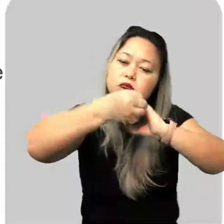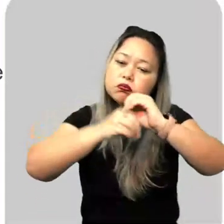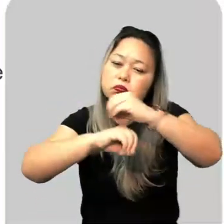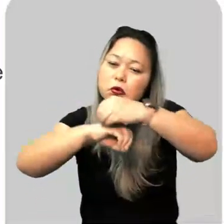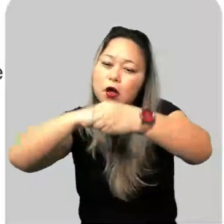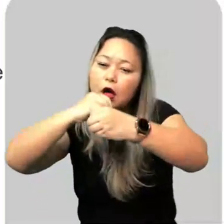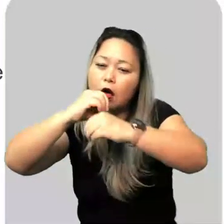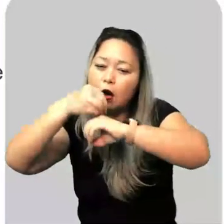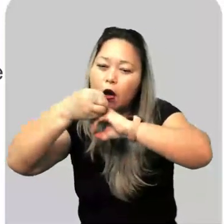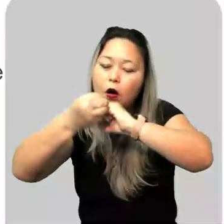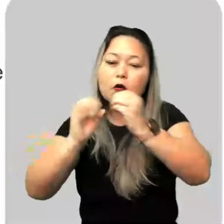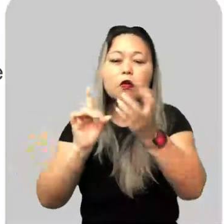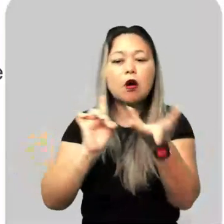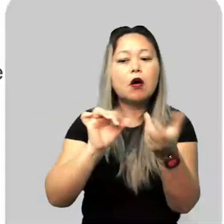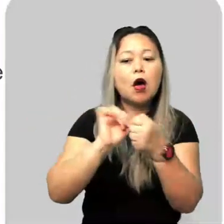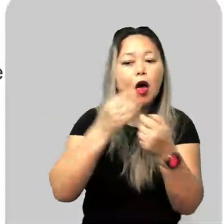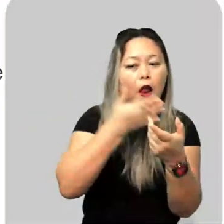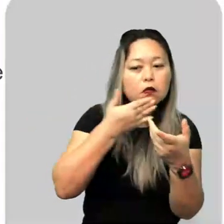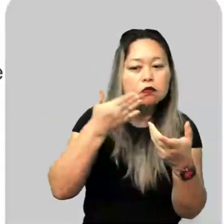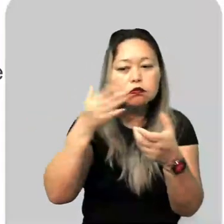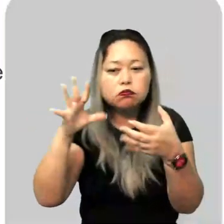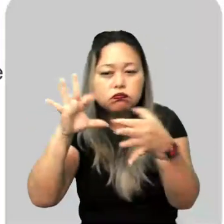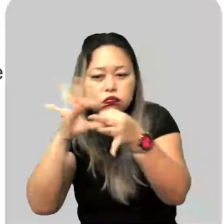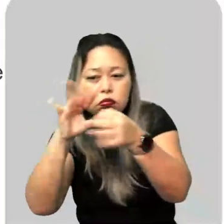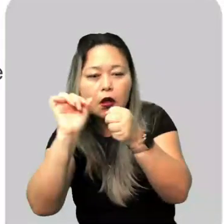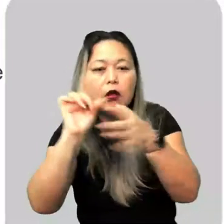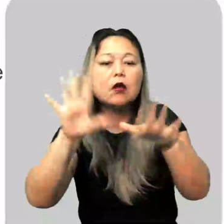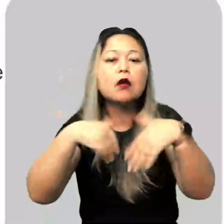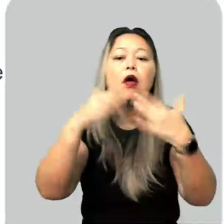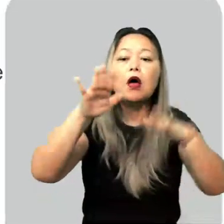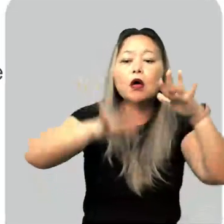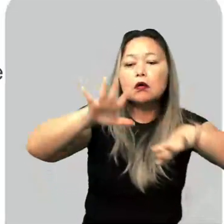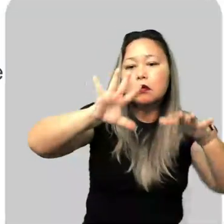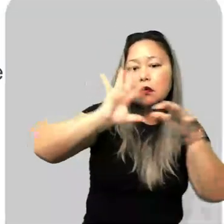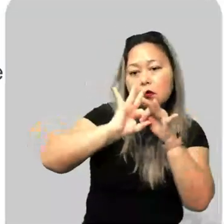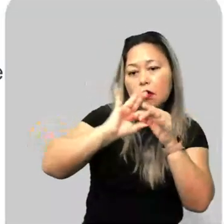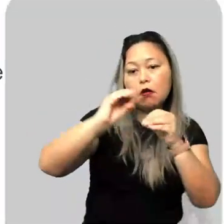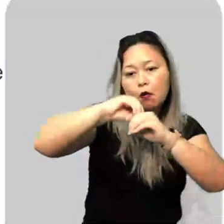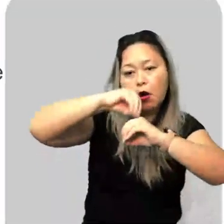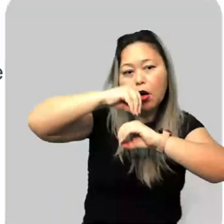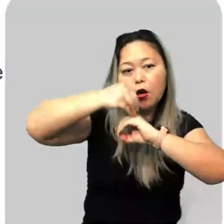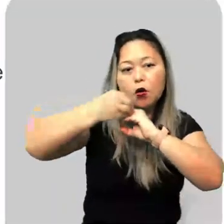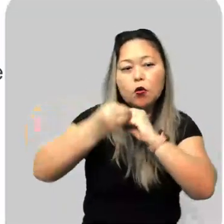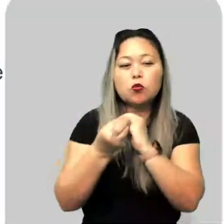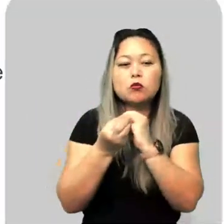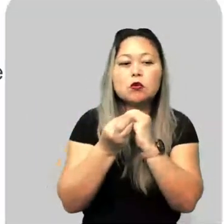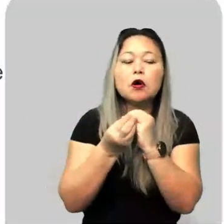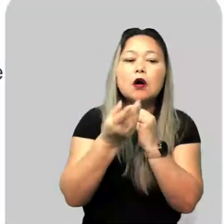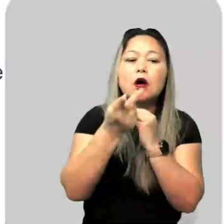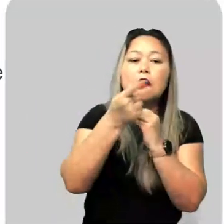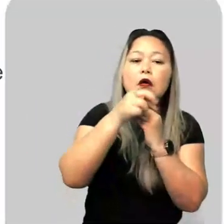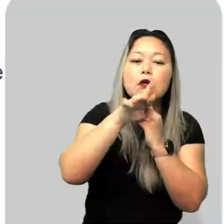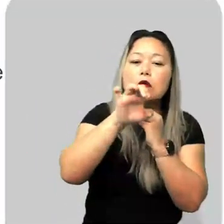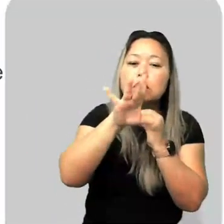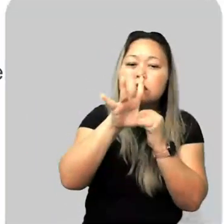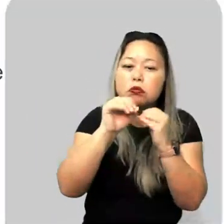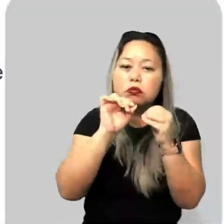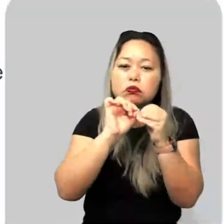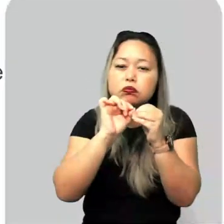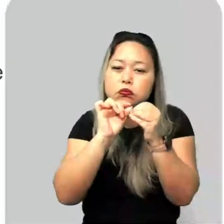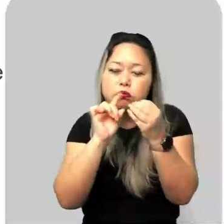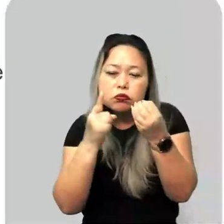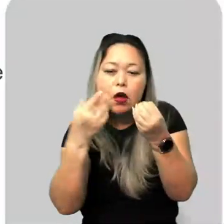vários. De acordo com o tamanho da molécula, tá bom? Esses polissacarídeos são polímeros de glicose